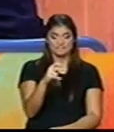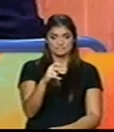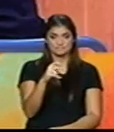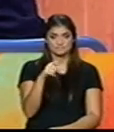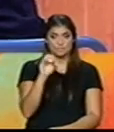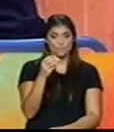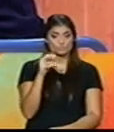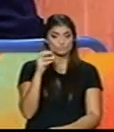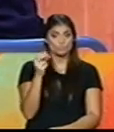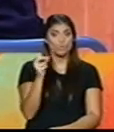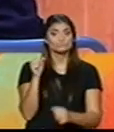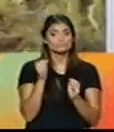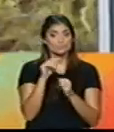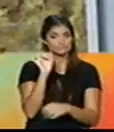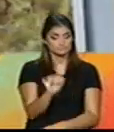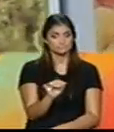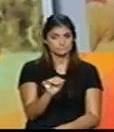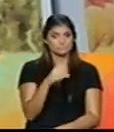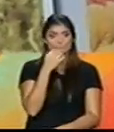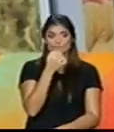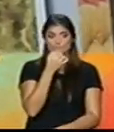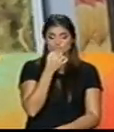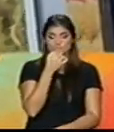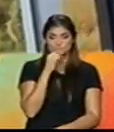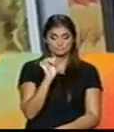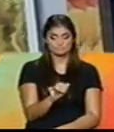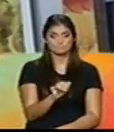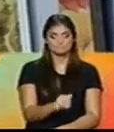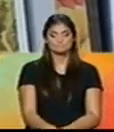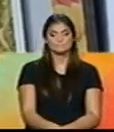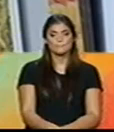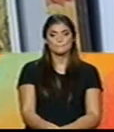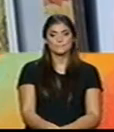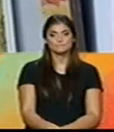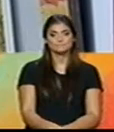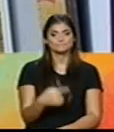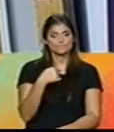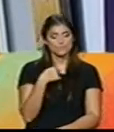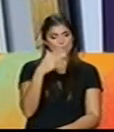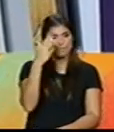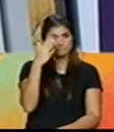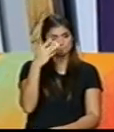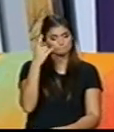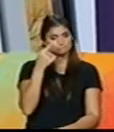ao outono, é um fruto do outono, a maçã. E entendi que...